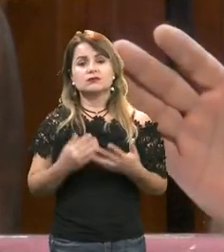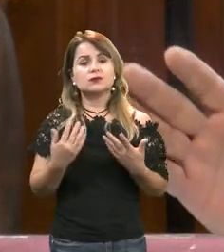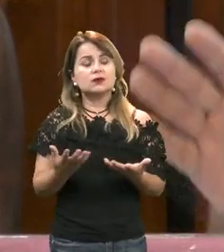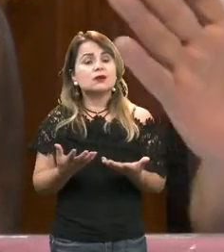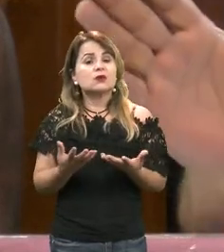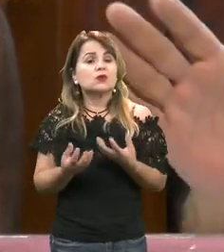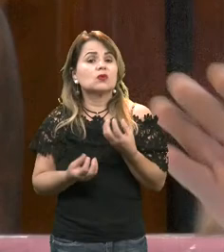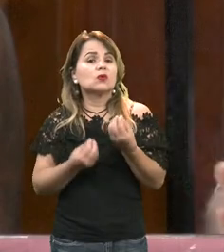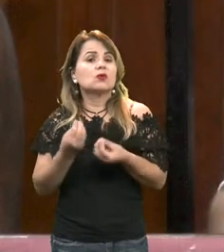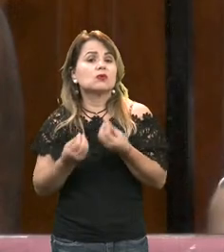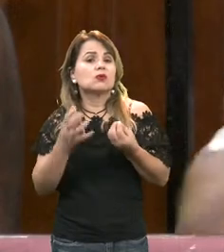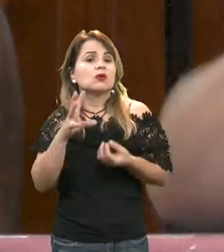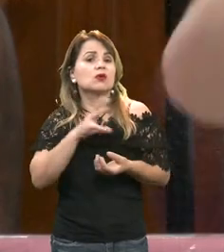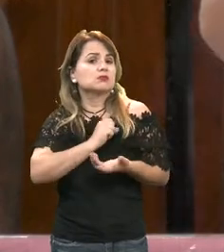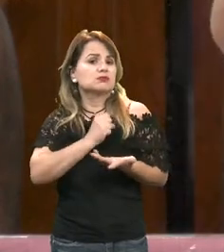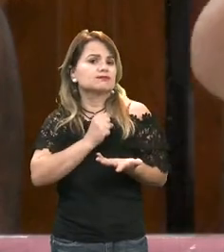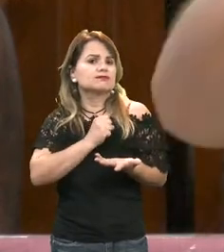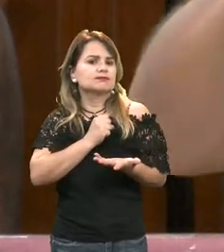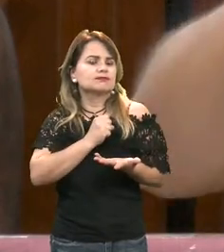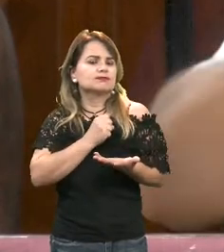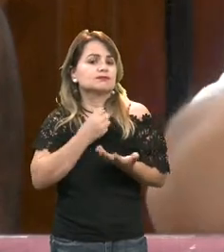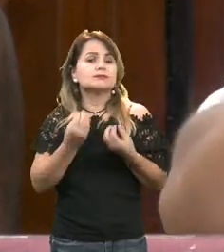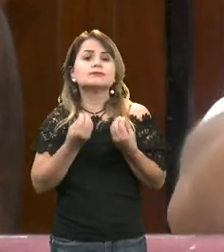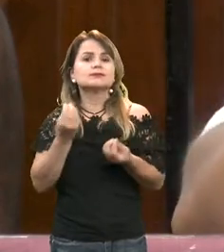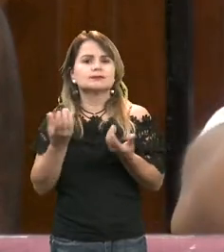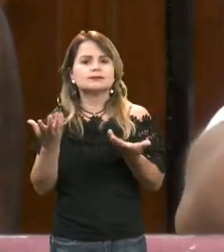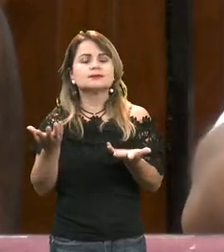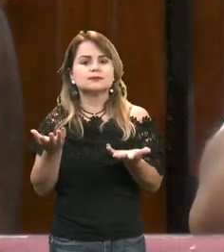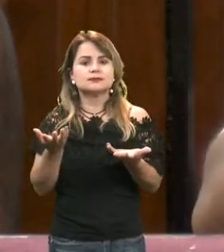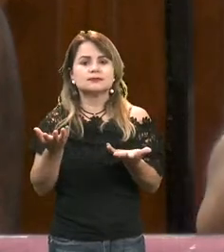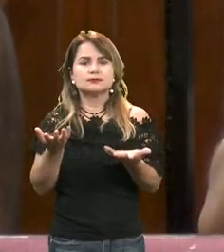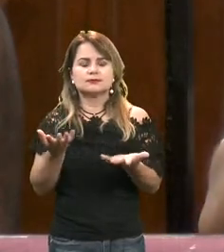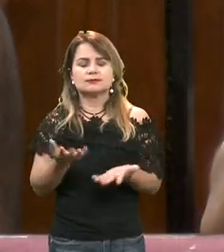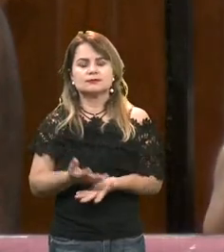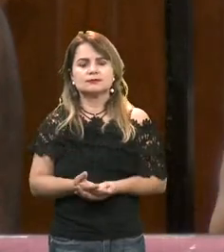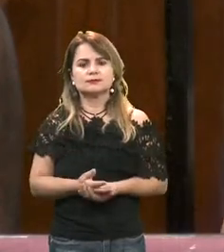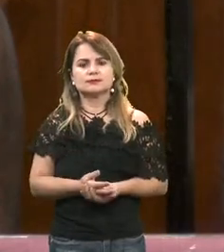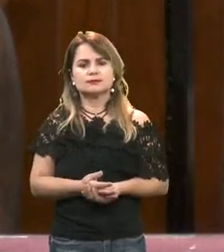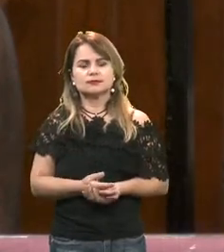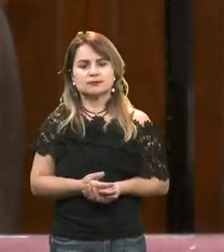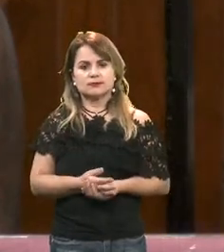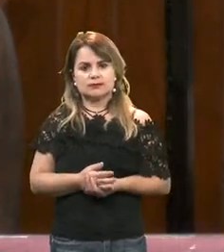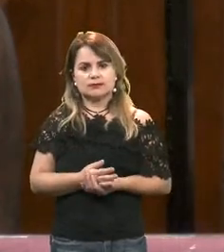Só uma contribuição. Só já concluí, viu? Passa a palavra aí. Obrigado.